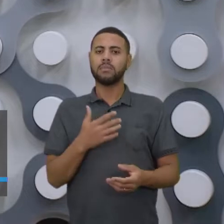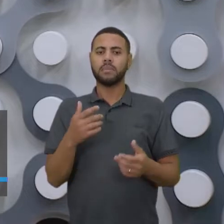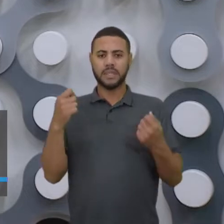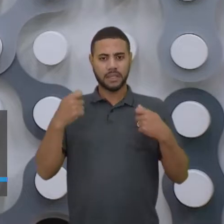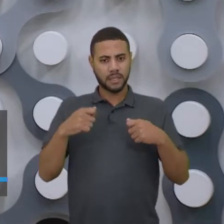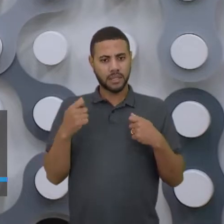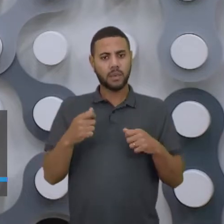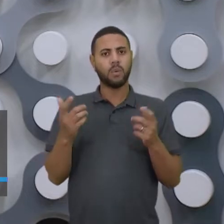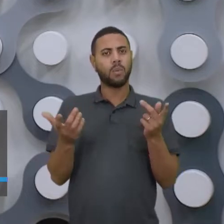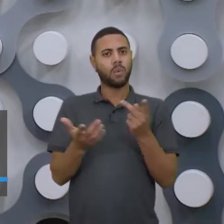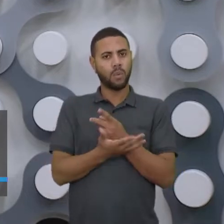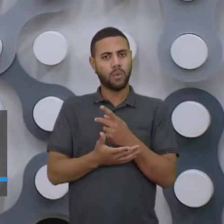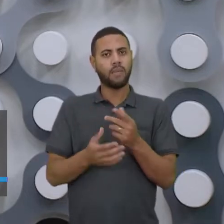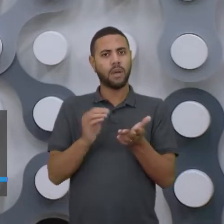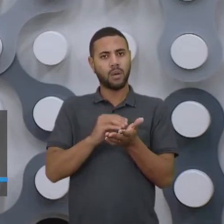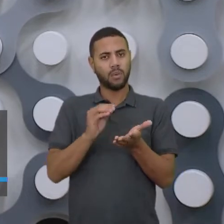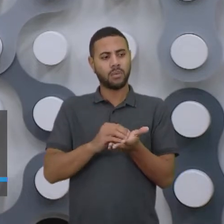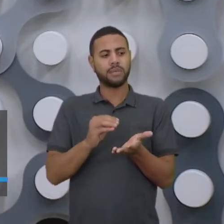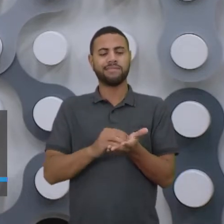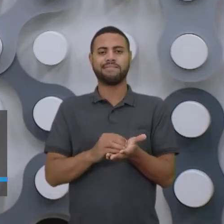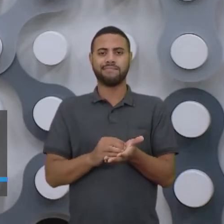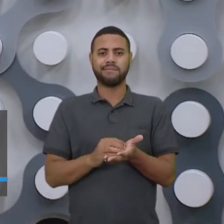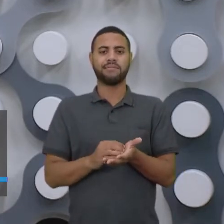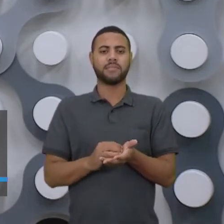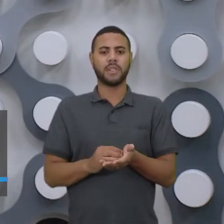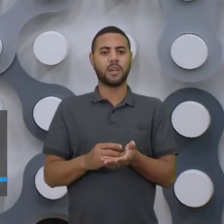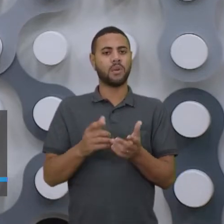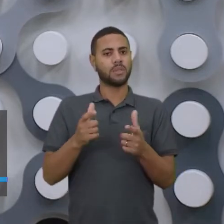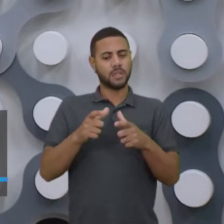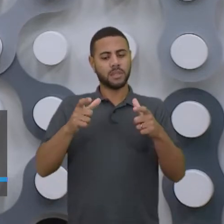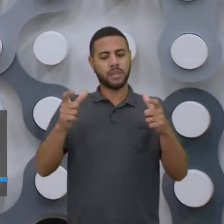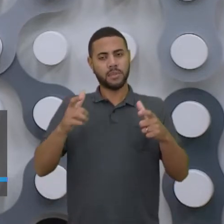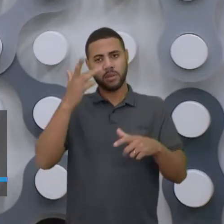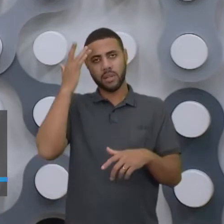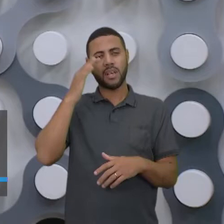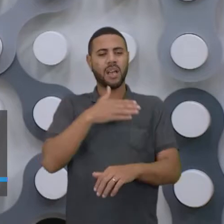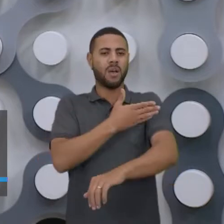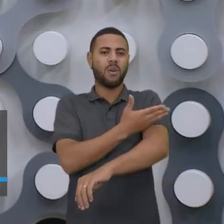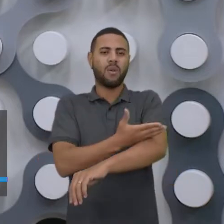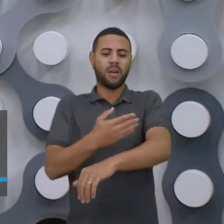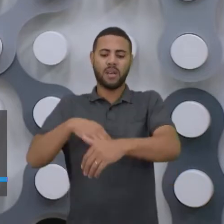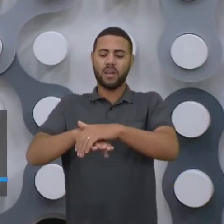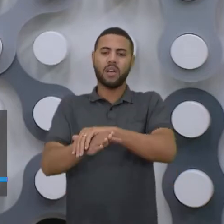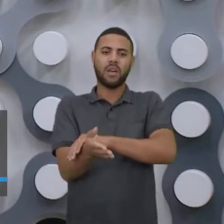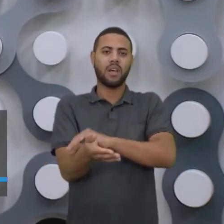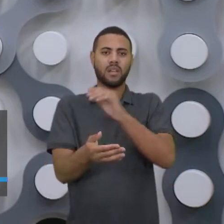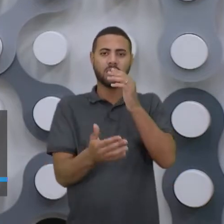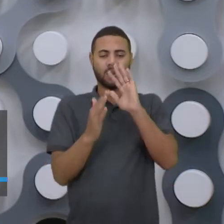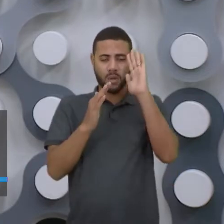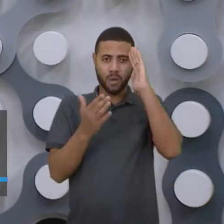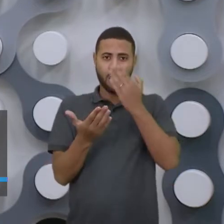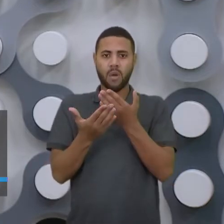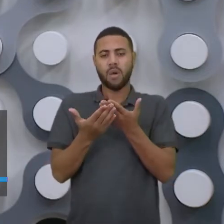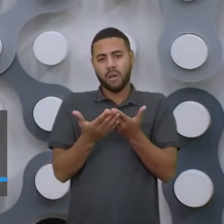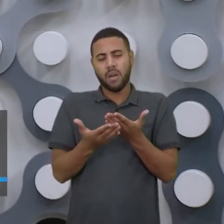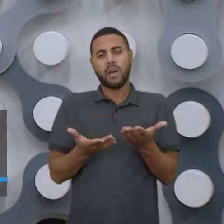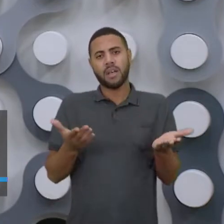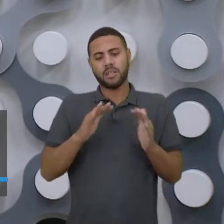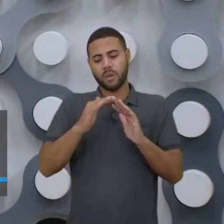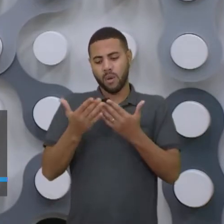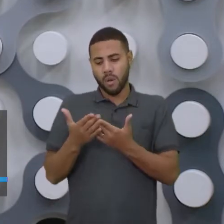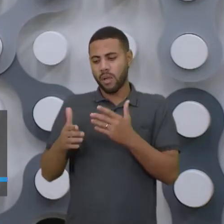deve acontecer, né? Porque ele vai se tornando popular. Né? As escolas vão entendendo a importância de